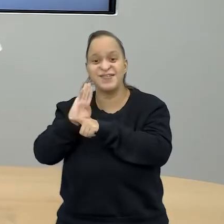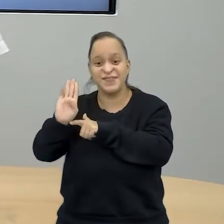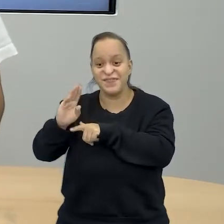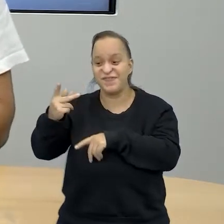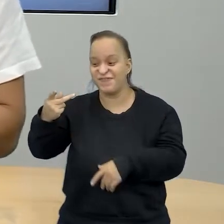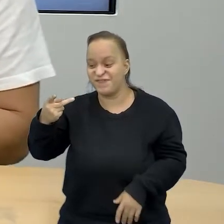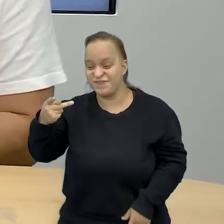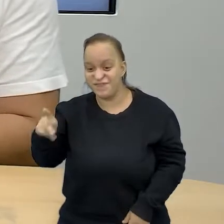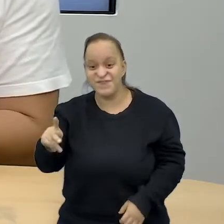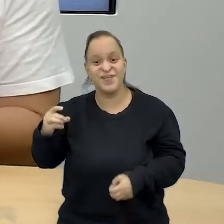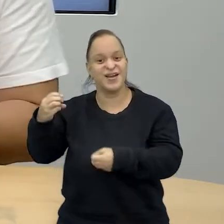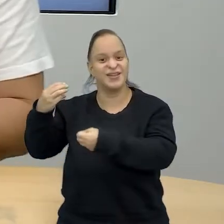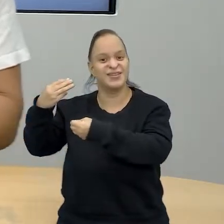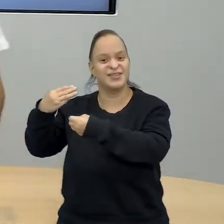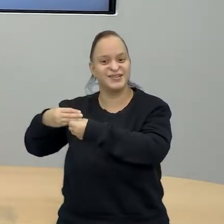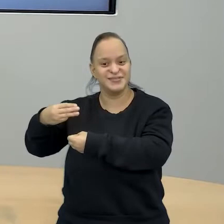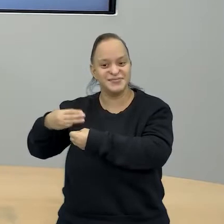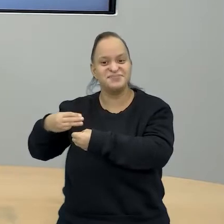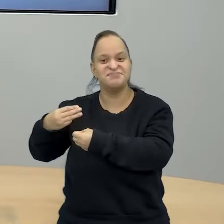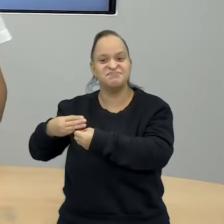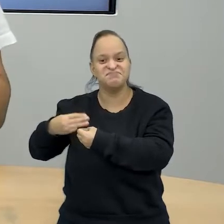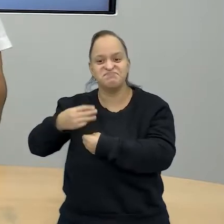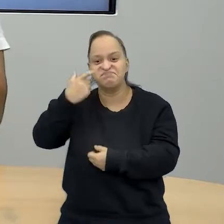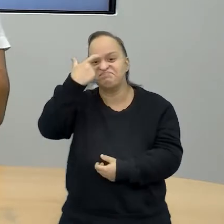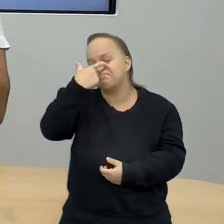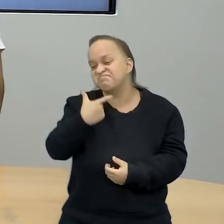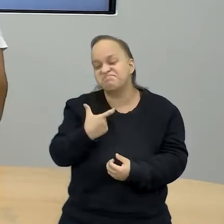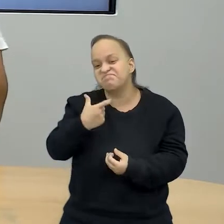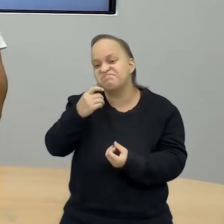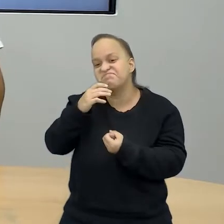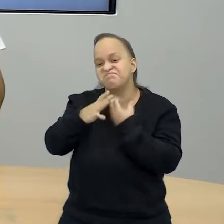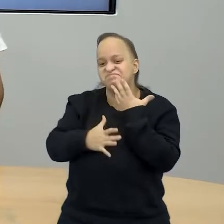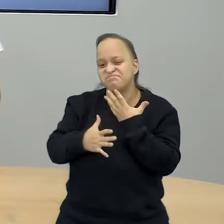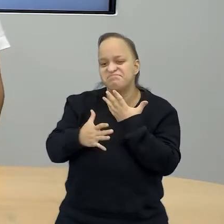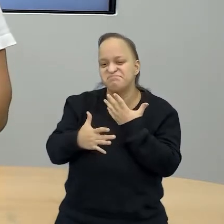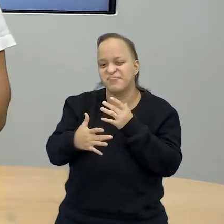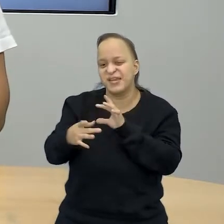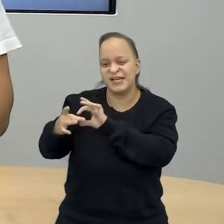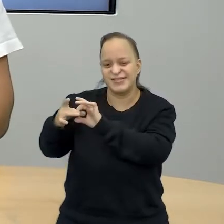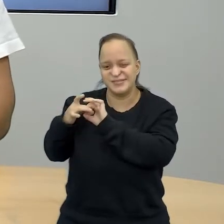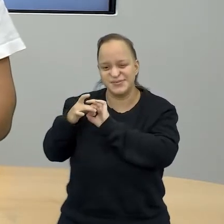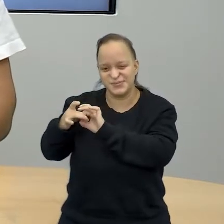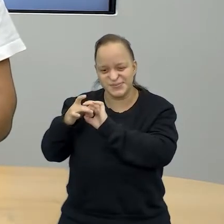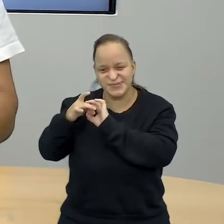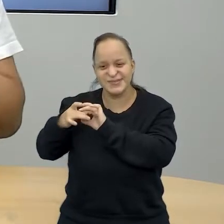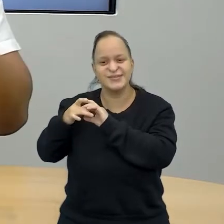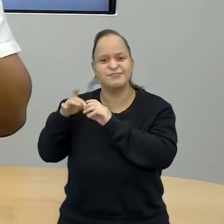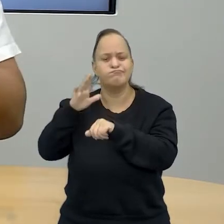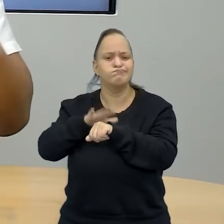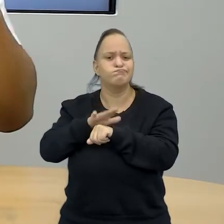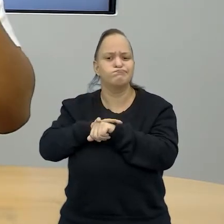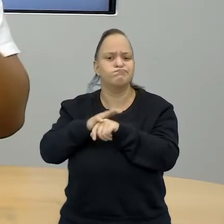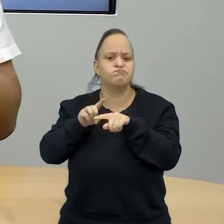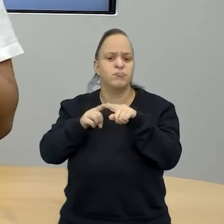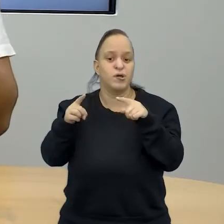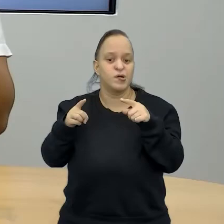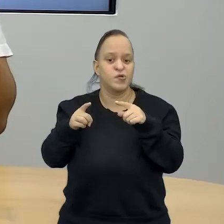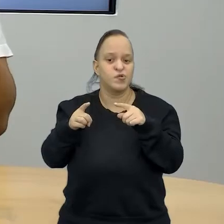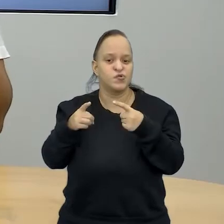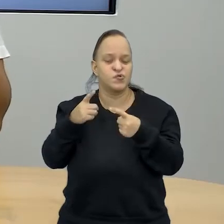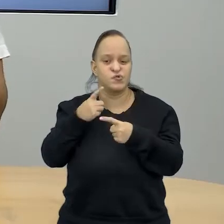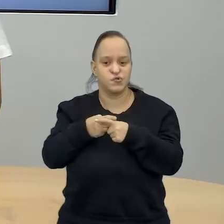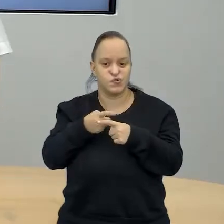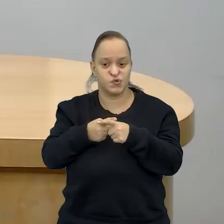desse município que eu inventei. Então a gente está fazendo meio que conjunto. E por que isso? Porque todos os